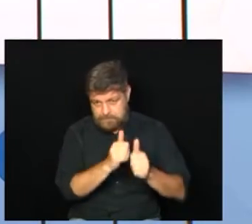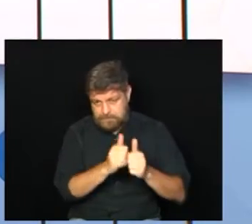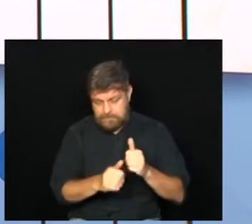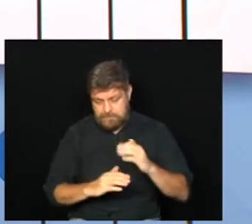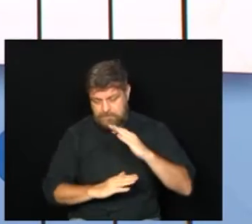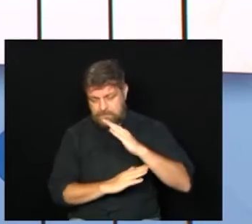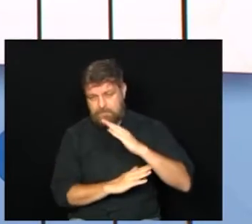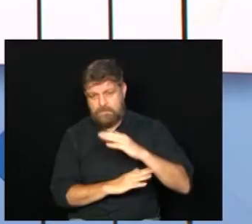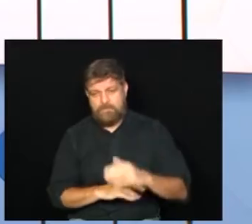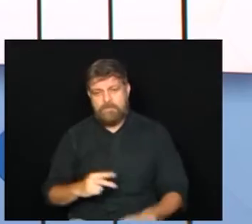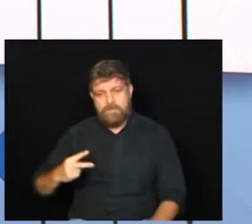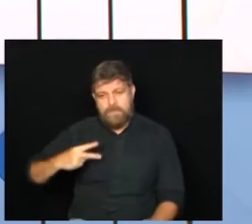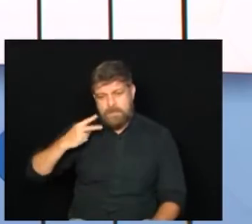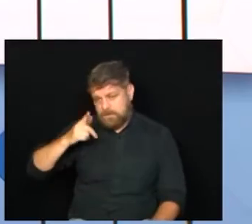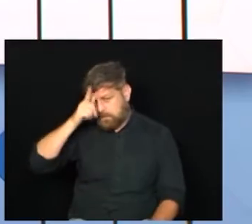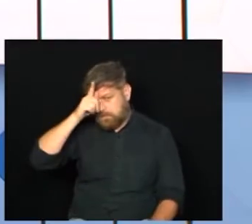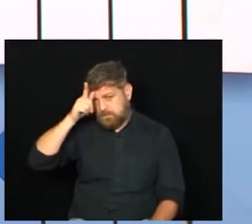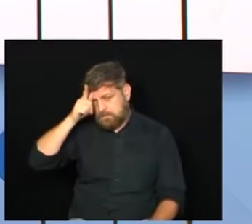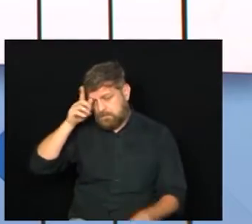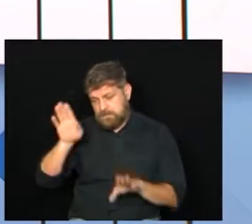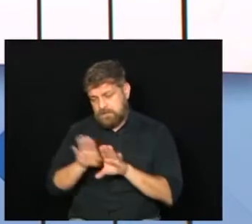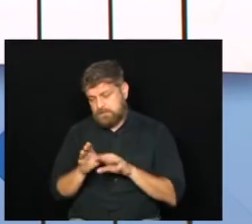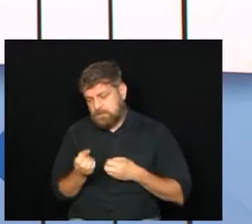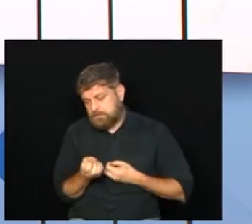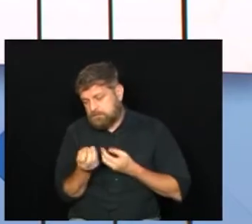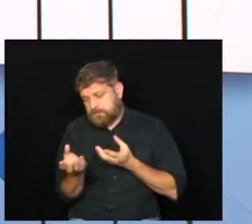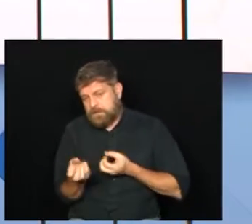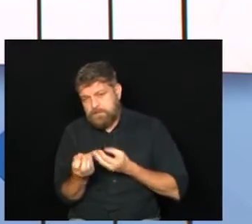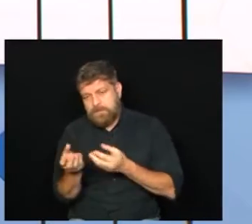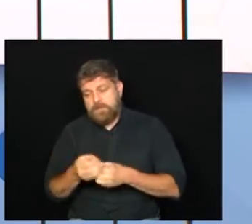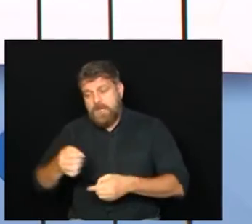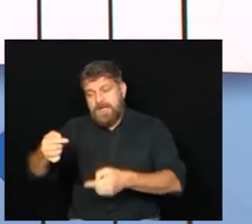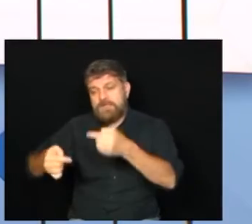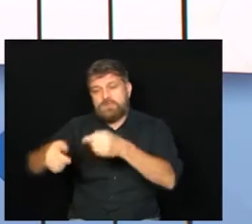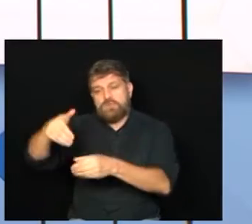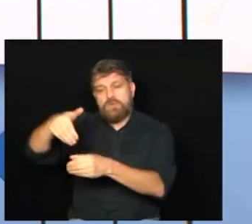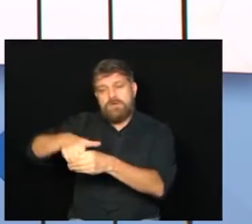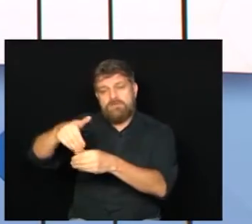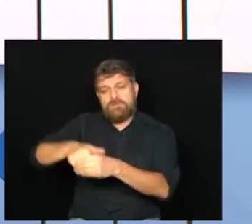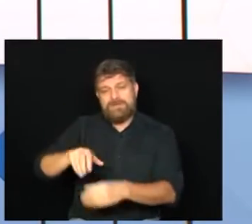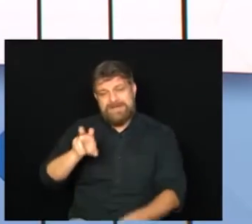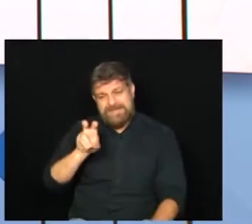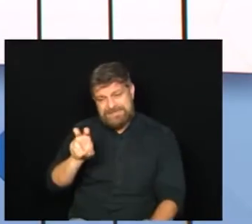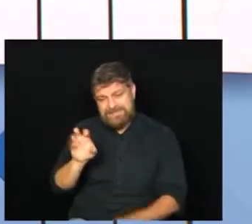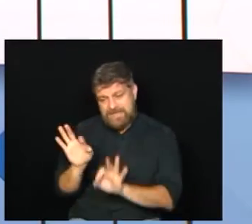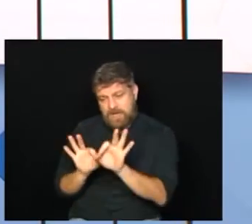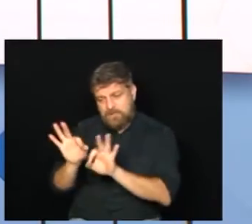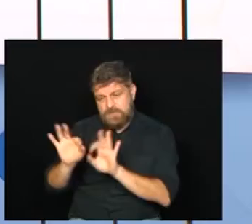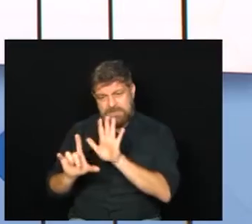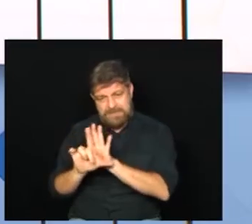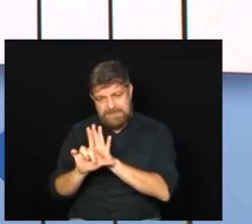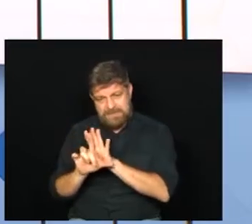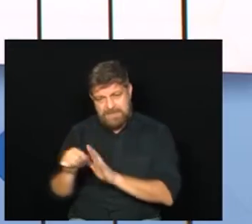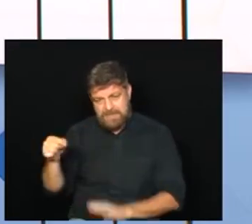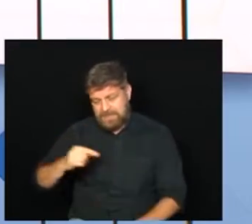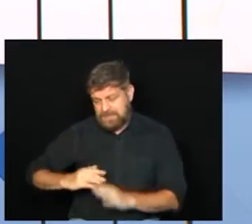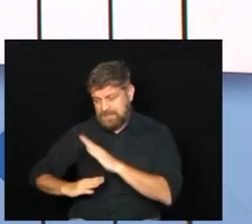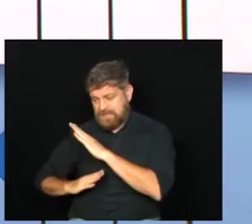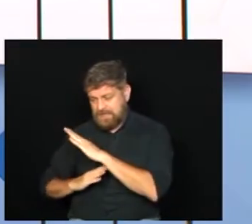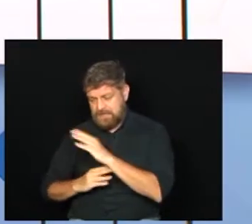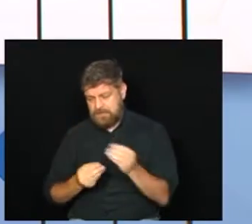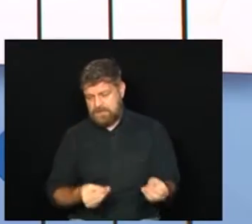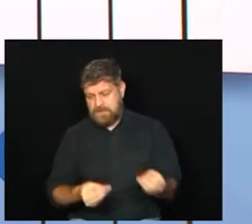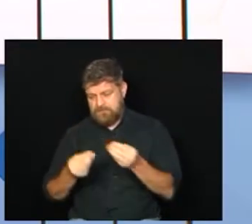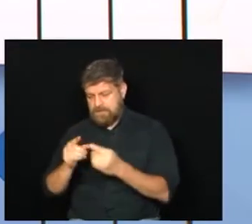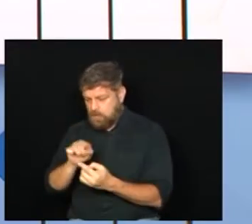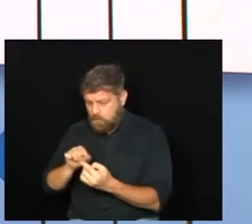Câmara, o vereador Gustavo Peta colocou também em discussão e votação 5 projetos de lei que tramitam na Câmara com